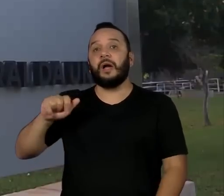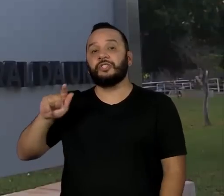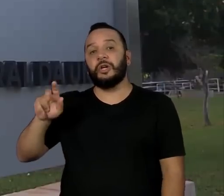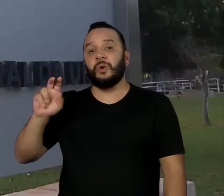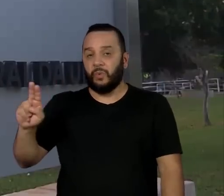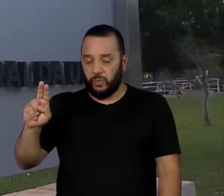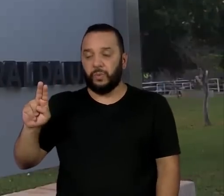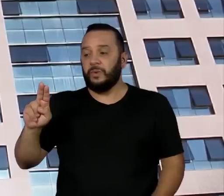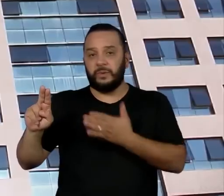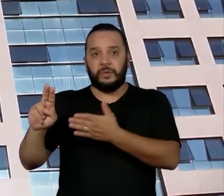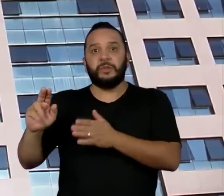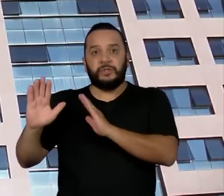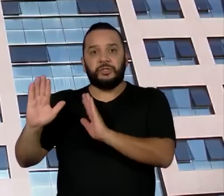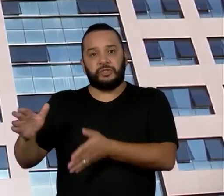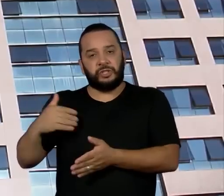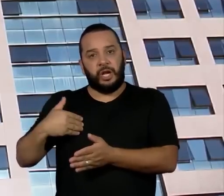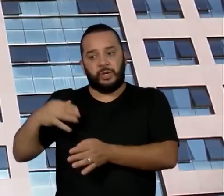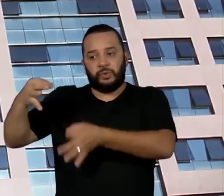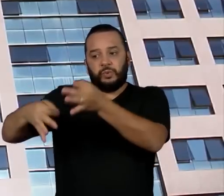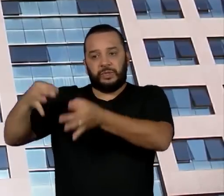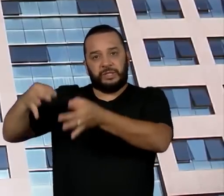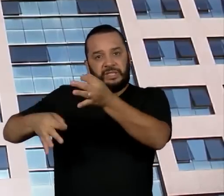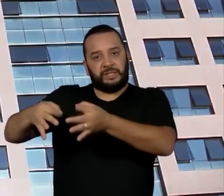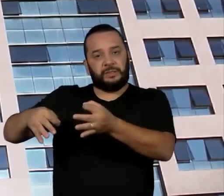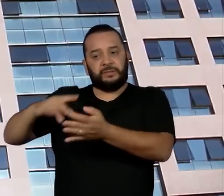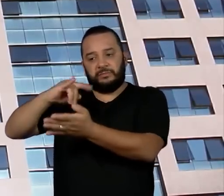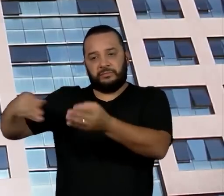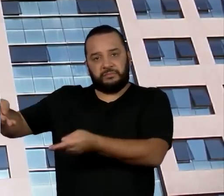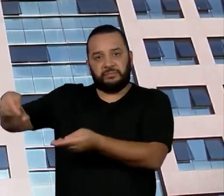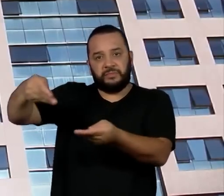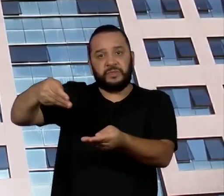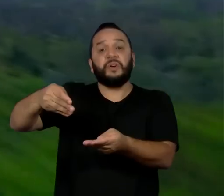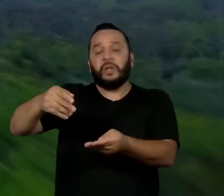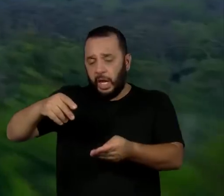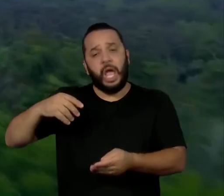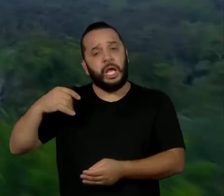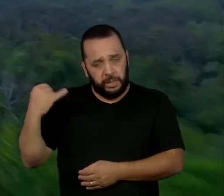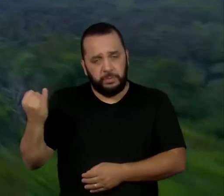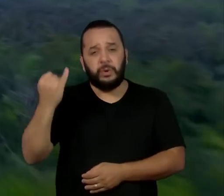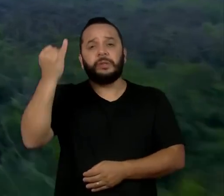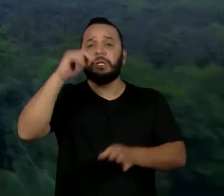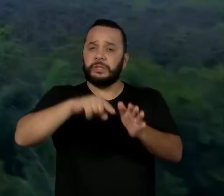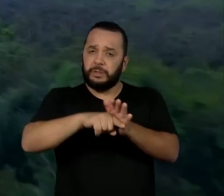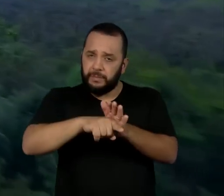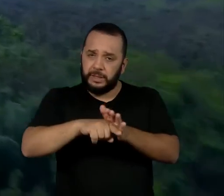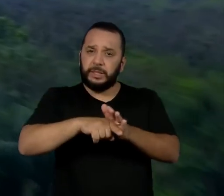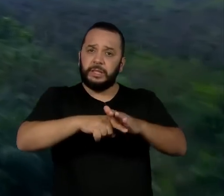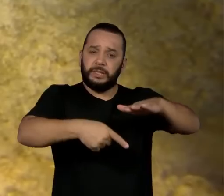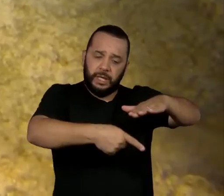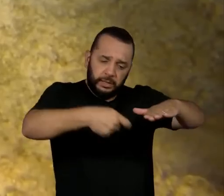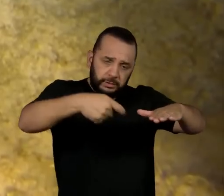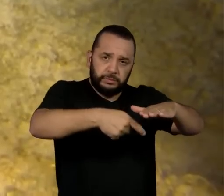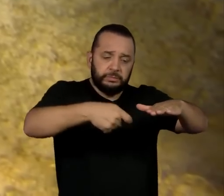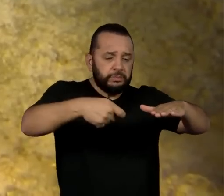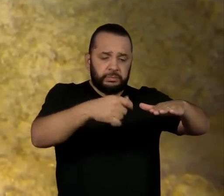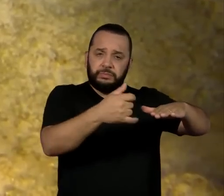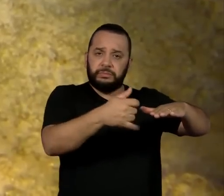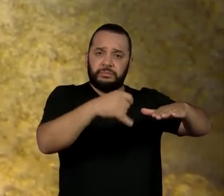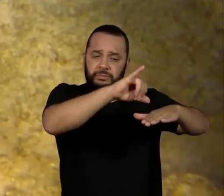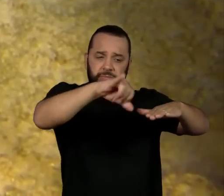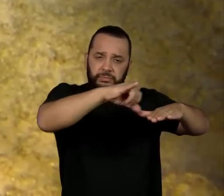União, que emitiu parecer jurídico alegando que é dispensável o estudo de impacto ambiental, o que